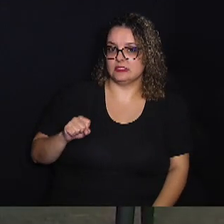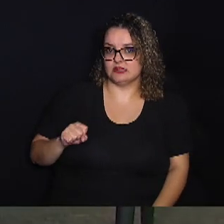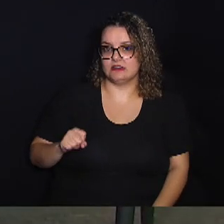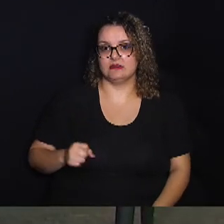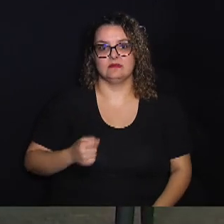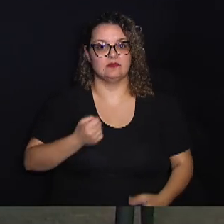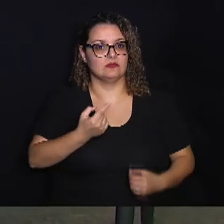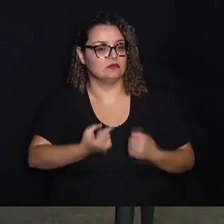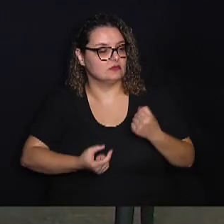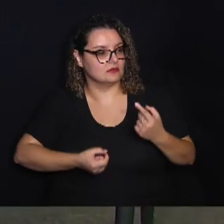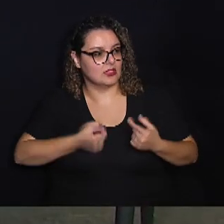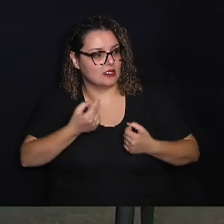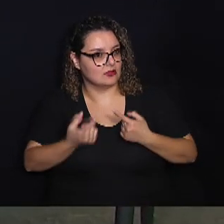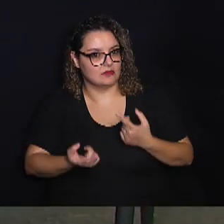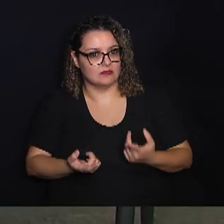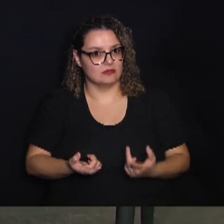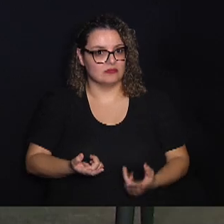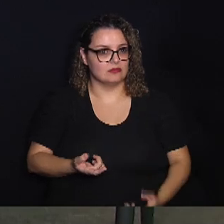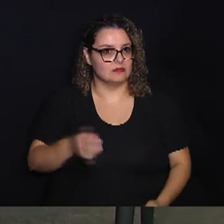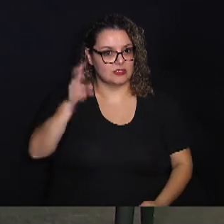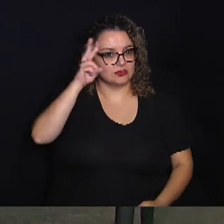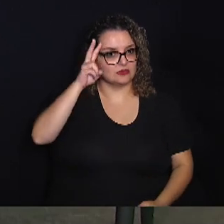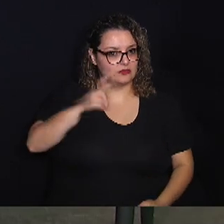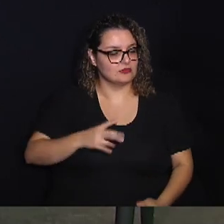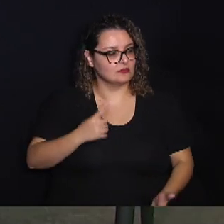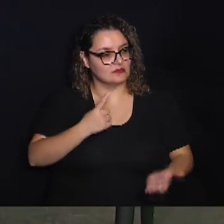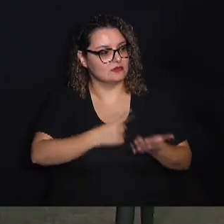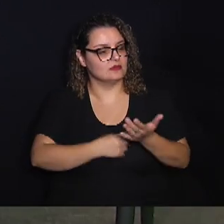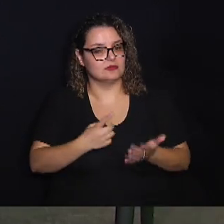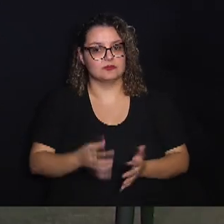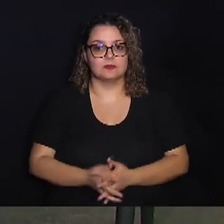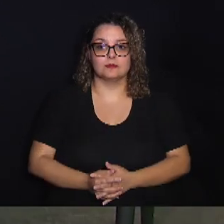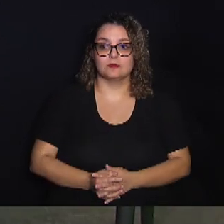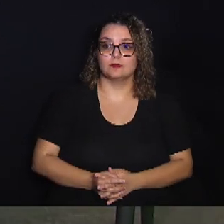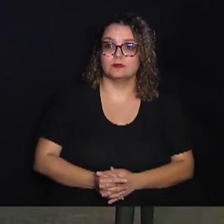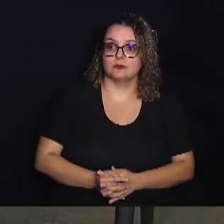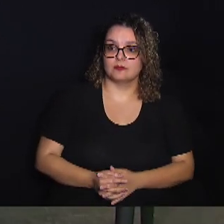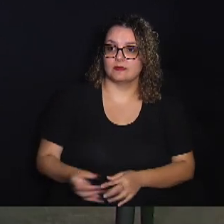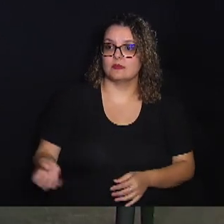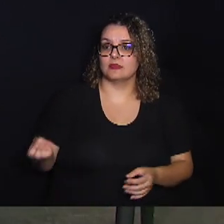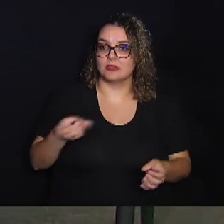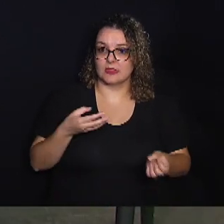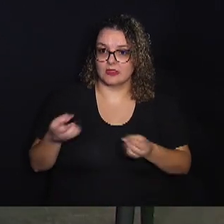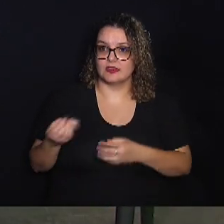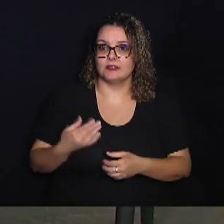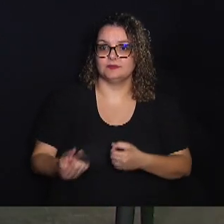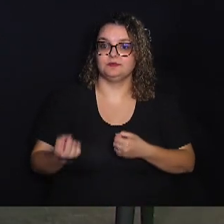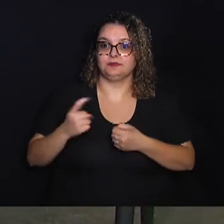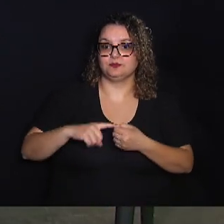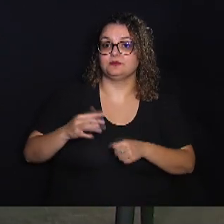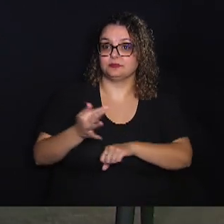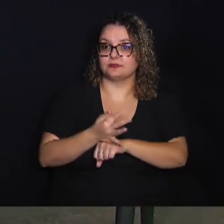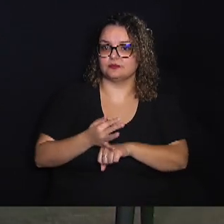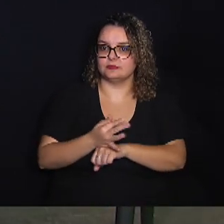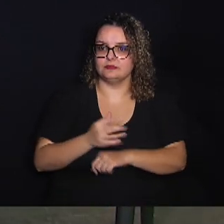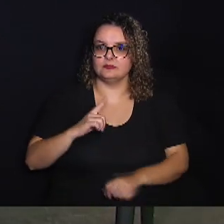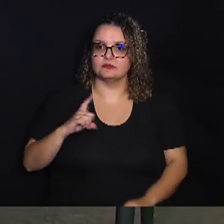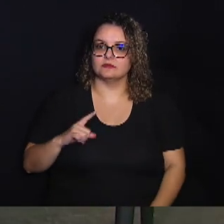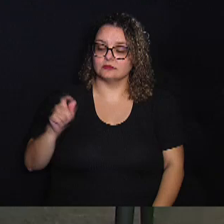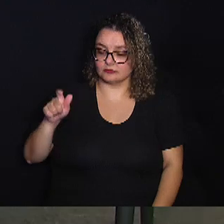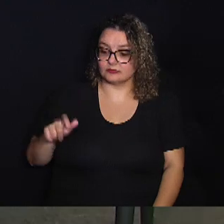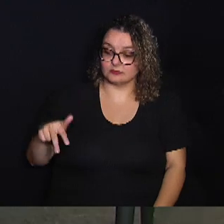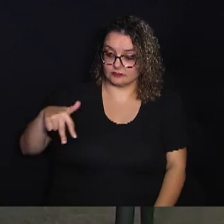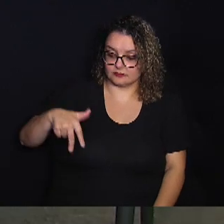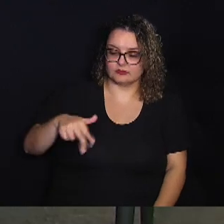algum caso que te marcou? Eu recentemente, né, eu retornei de férias e tinha um usuário, né,